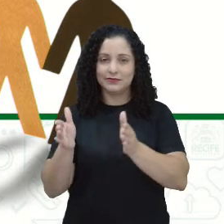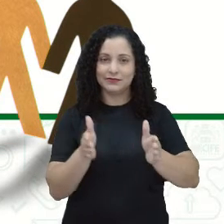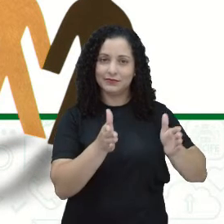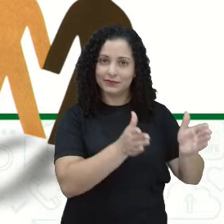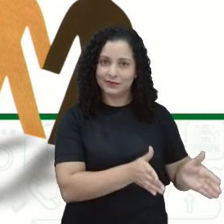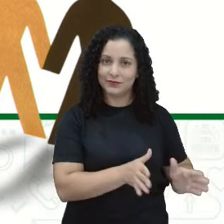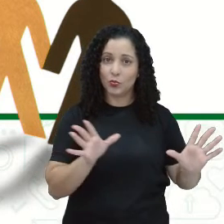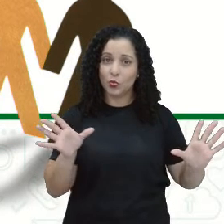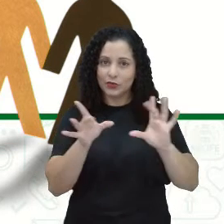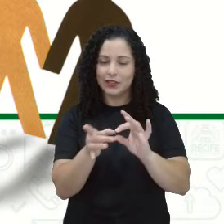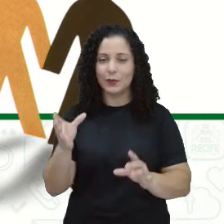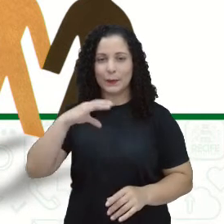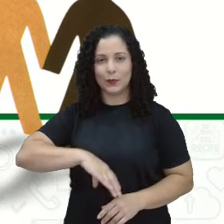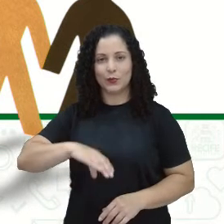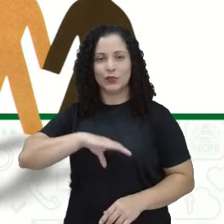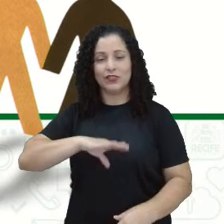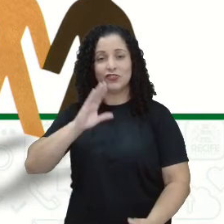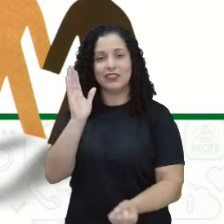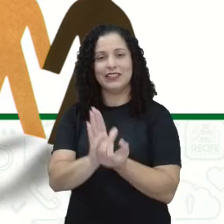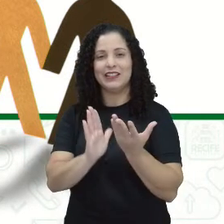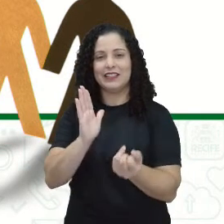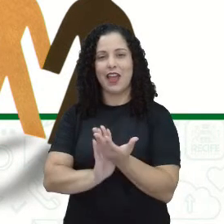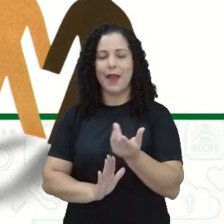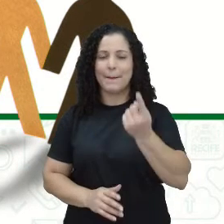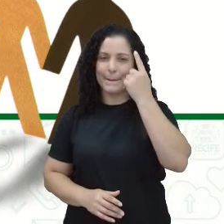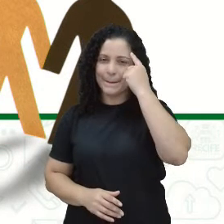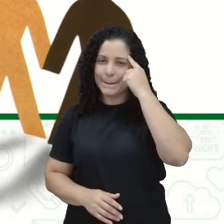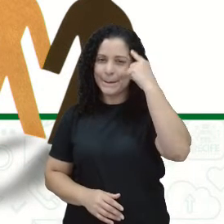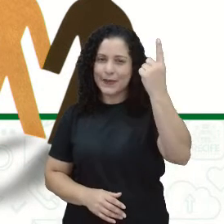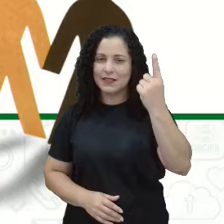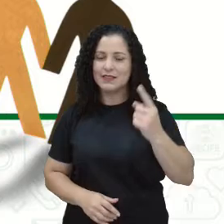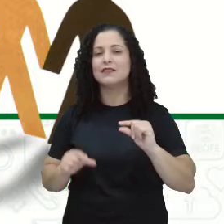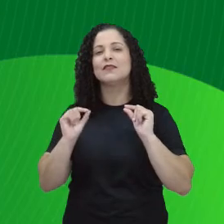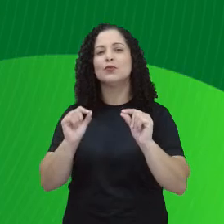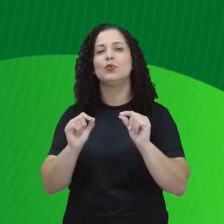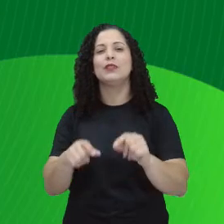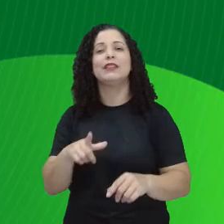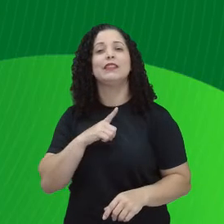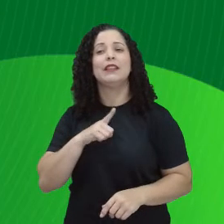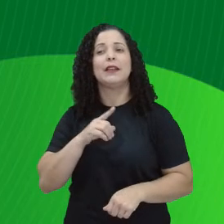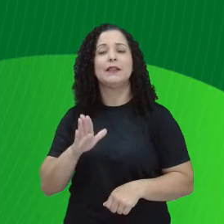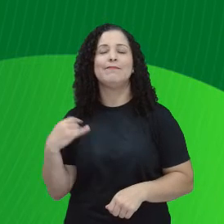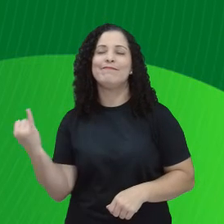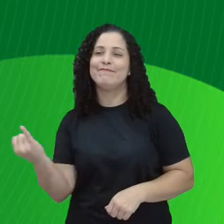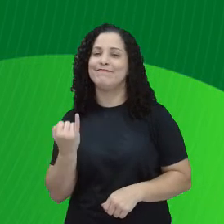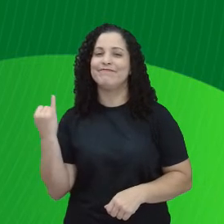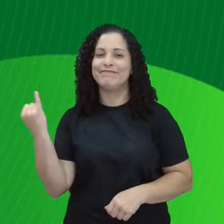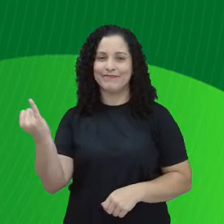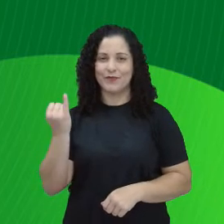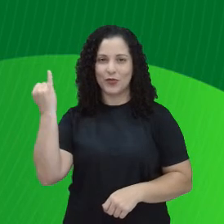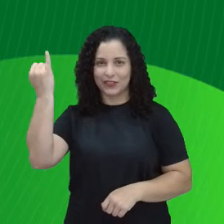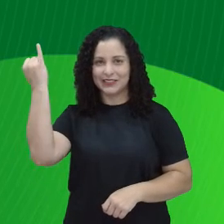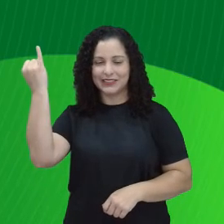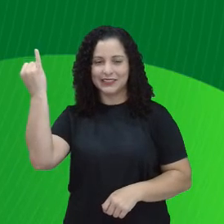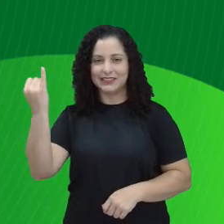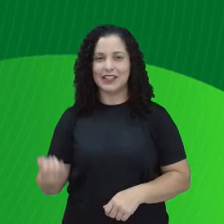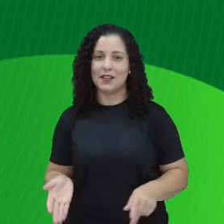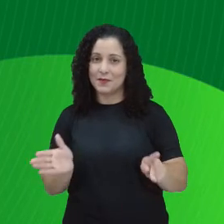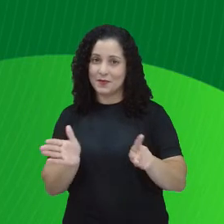portuguesa, fazendo essa produção, pensar no que teve de tão importante, tratar até esse gênero que é